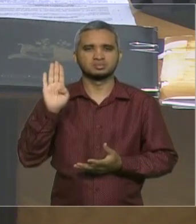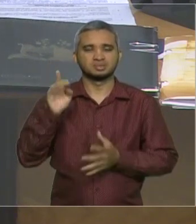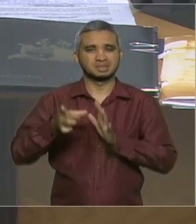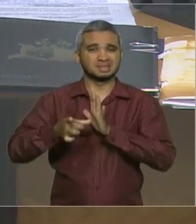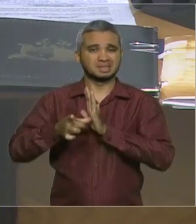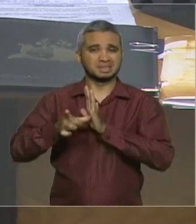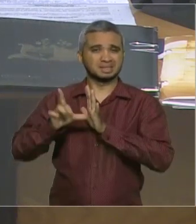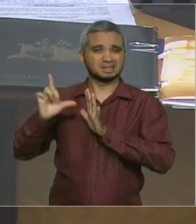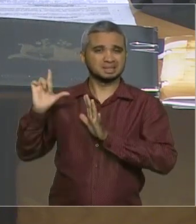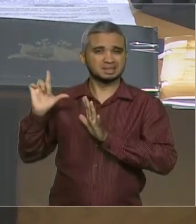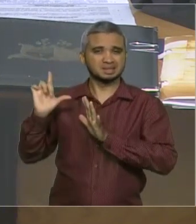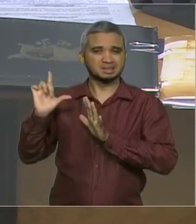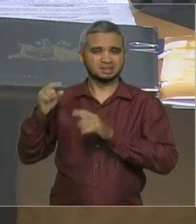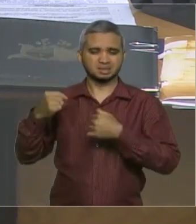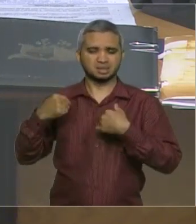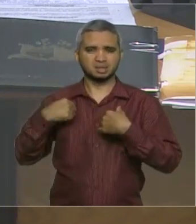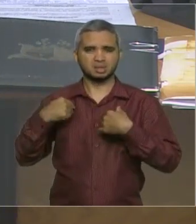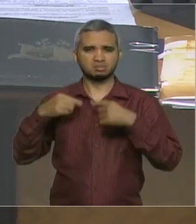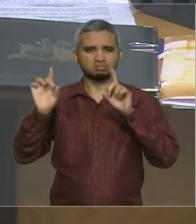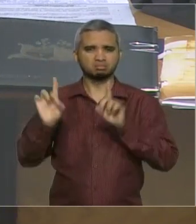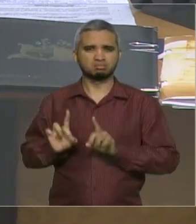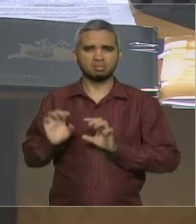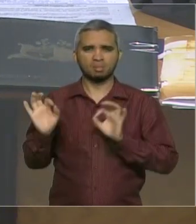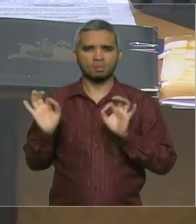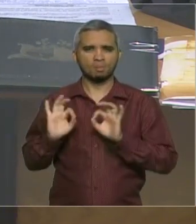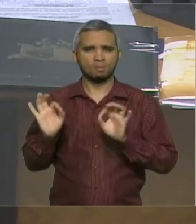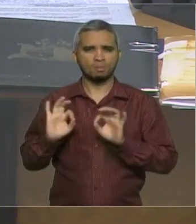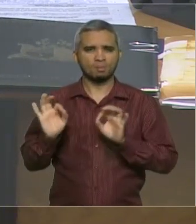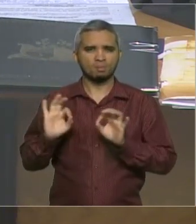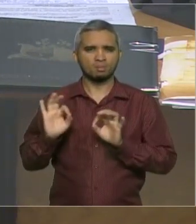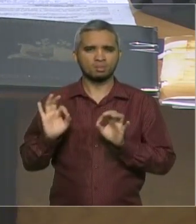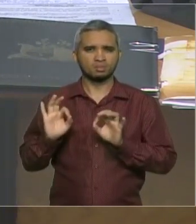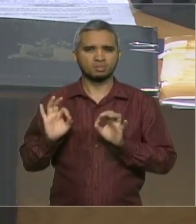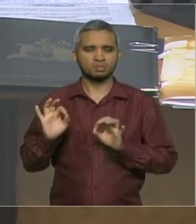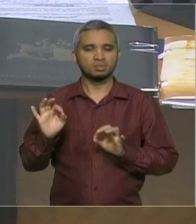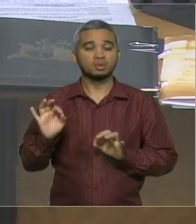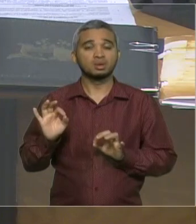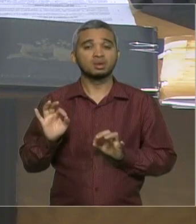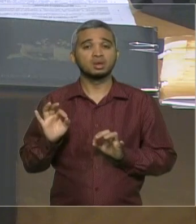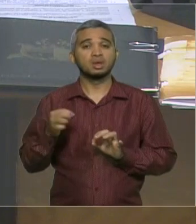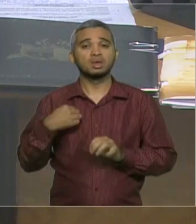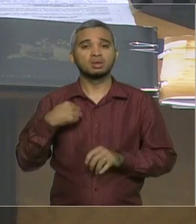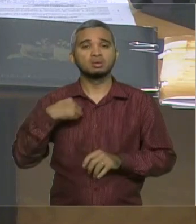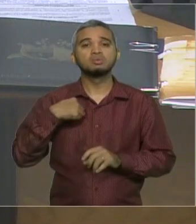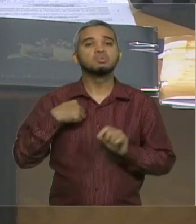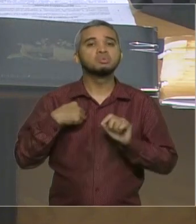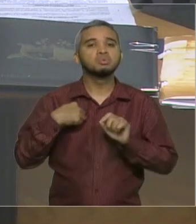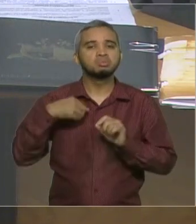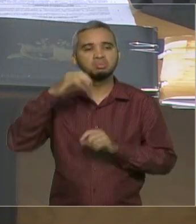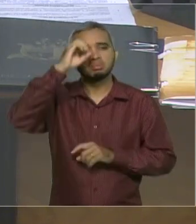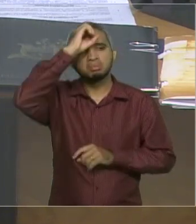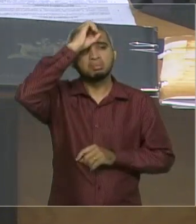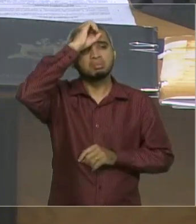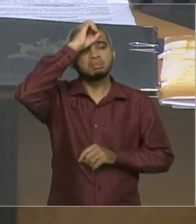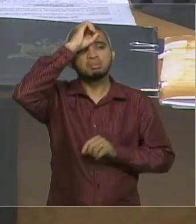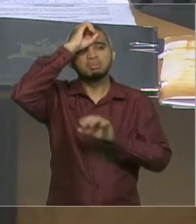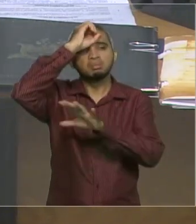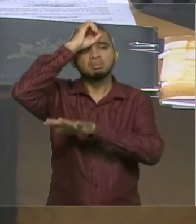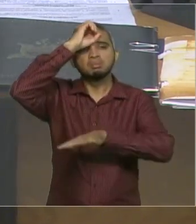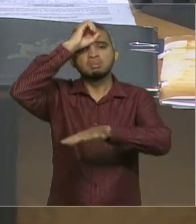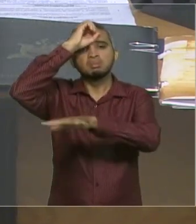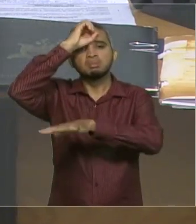situação, eu pouco sabia sobre o universo das pessoas com deficiência. E eu